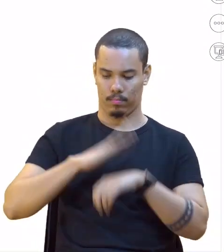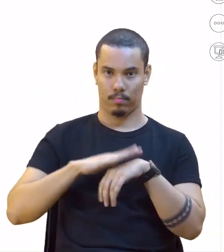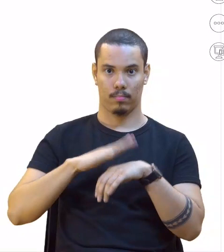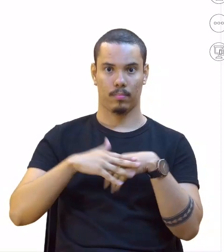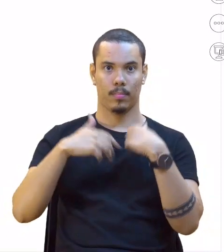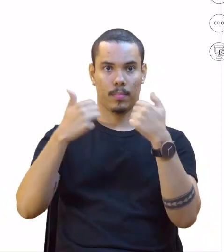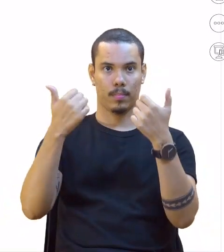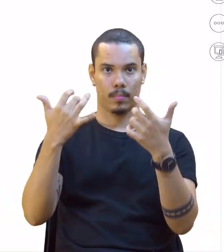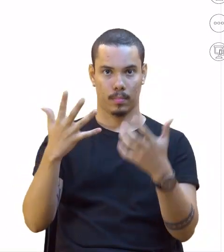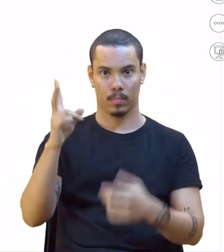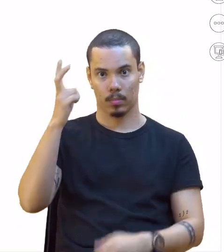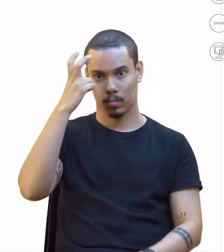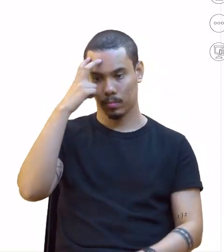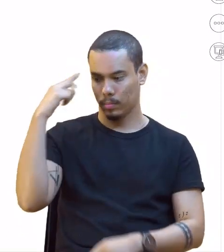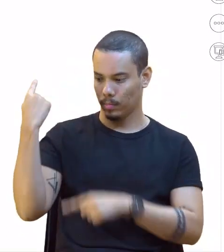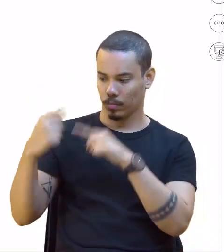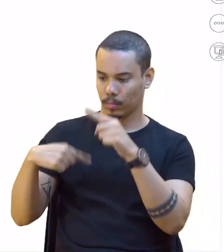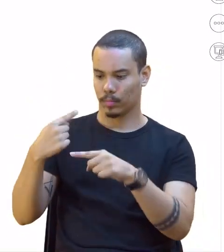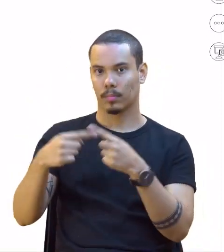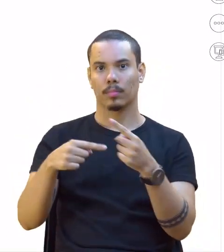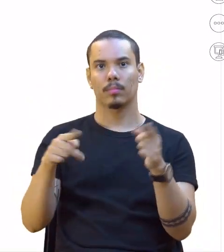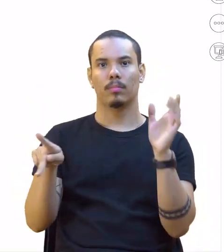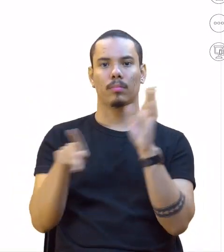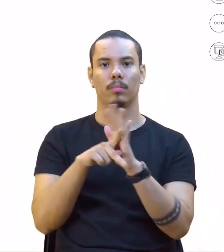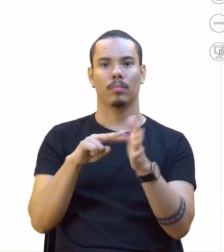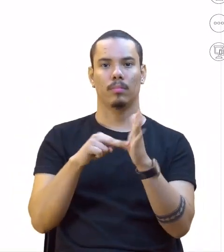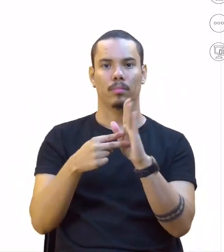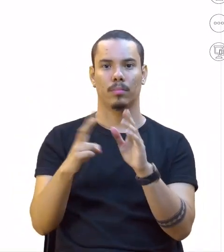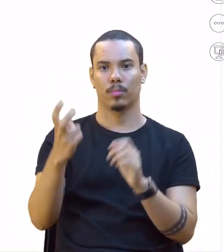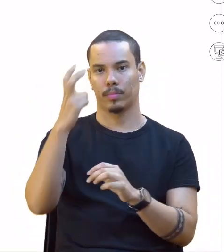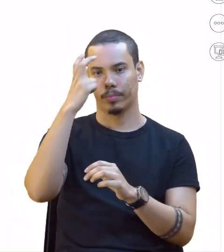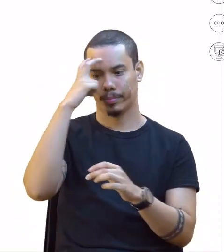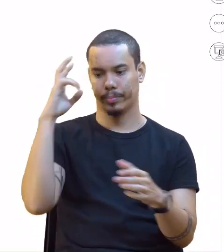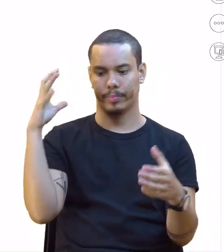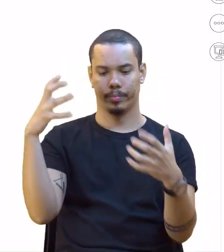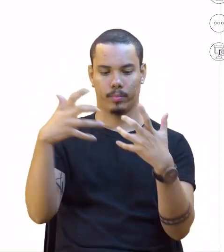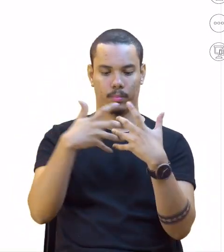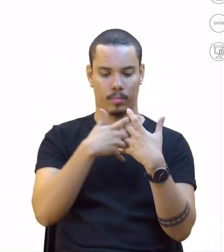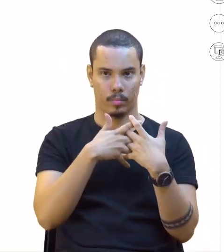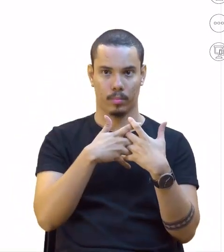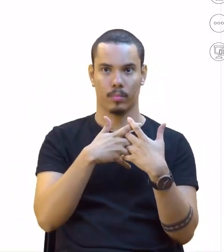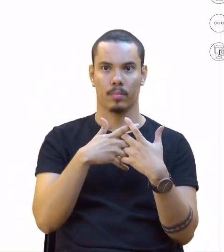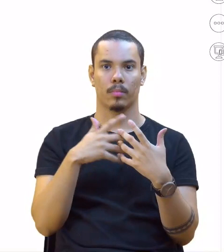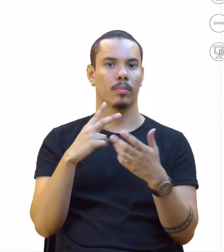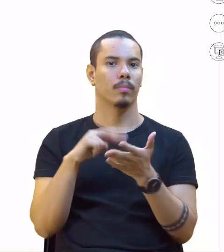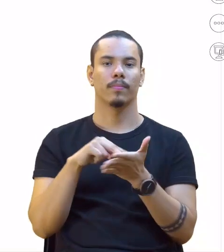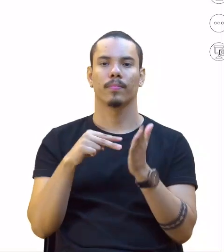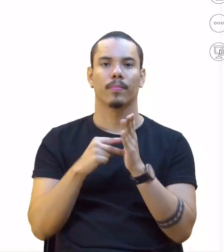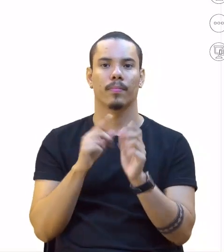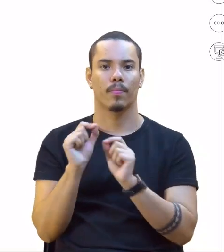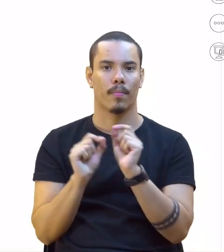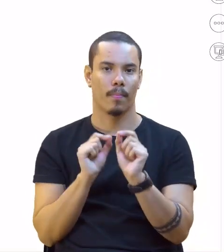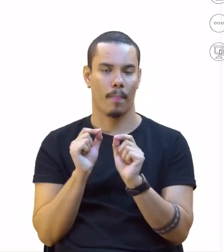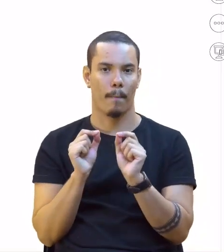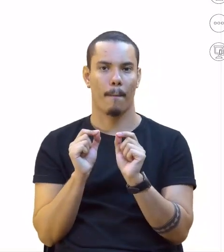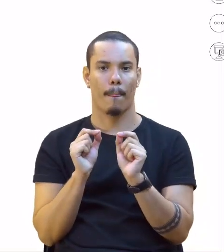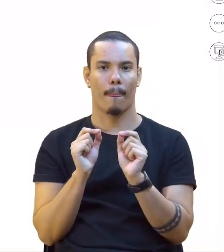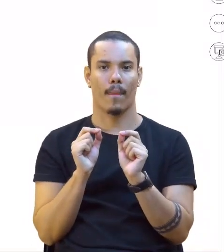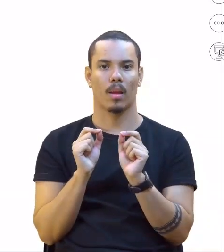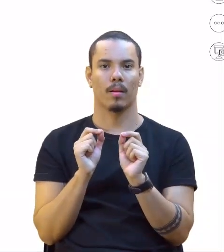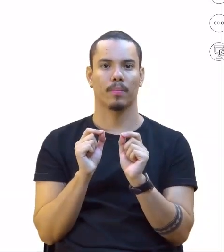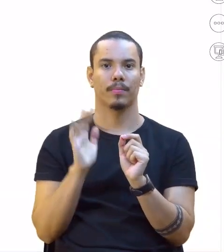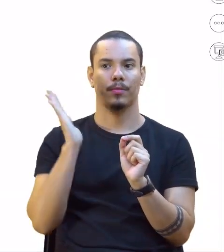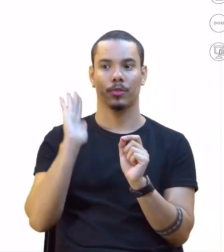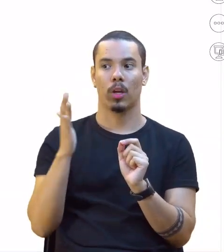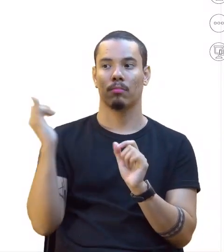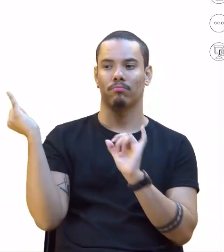com aspas se refere àquilo que é dito acerca da cultura, aquilo que é ali dito acerca de